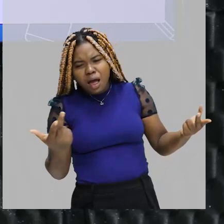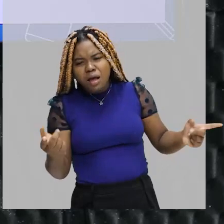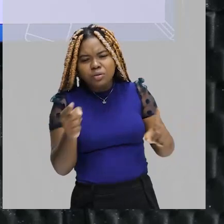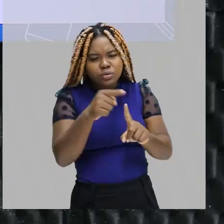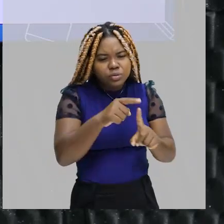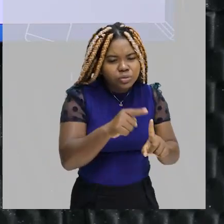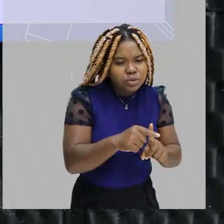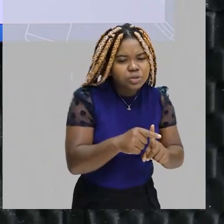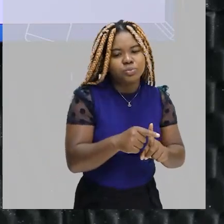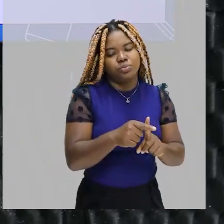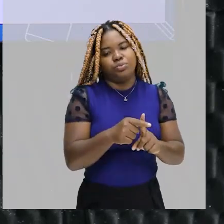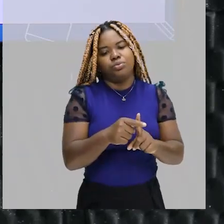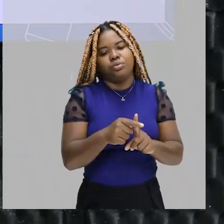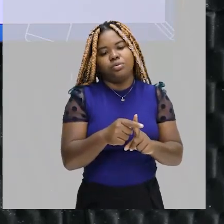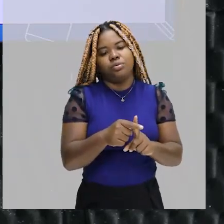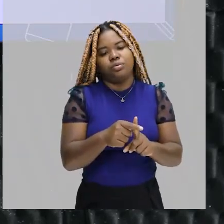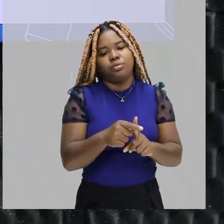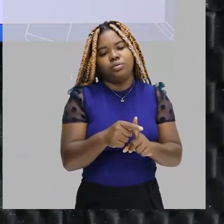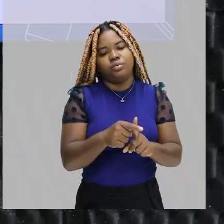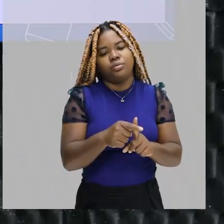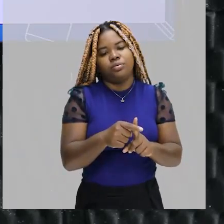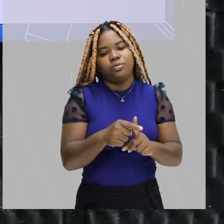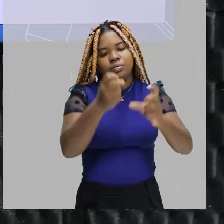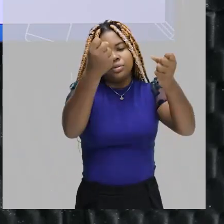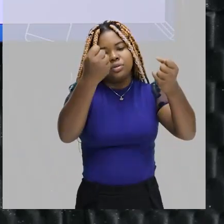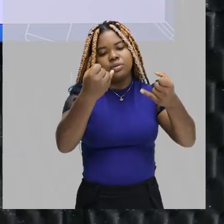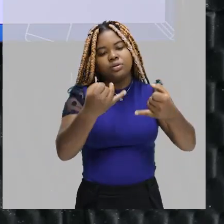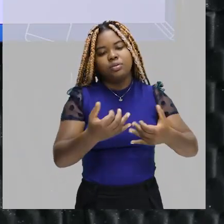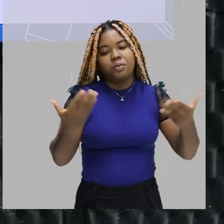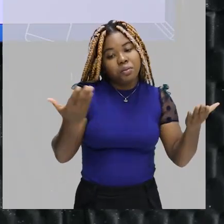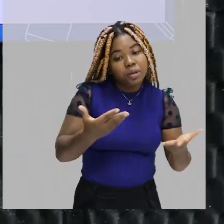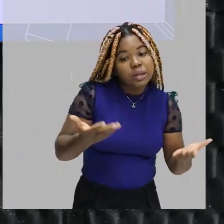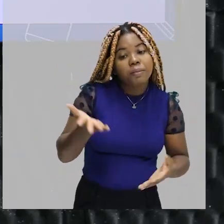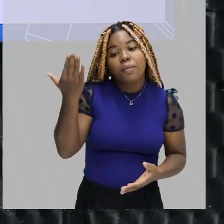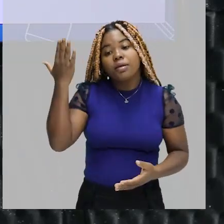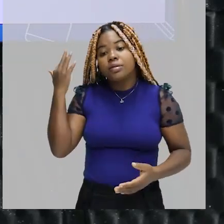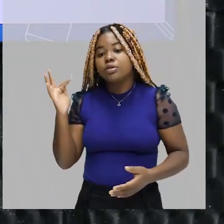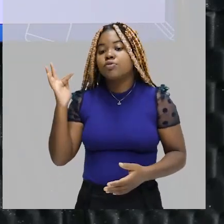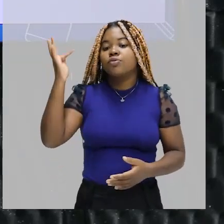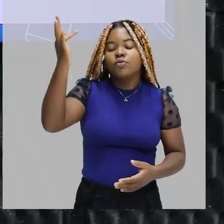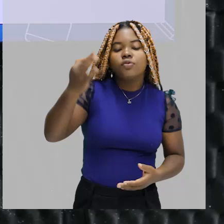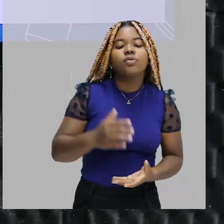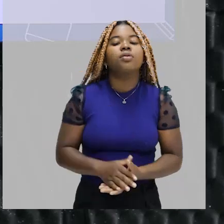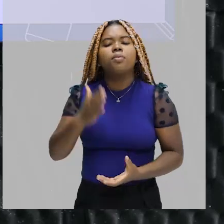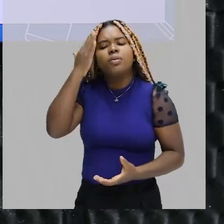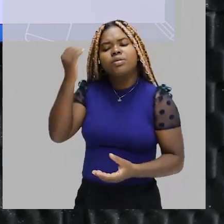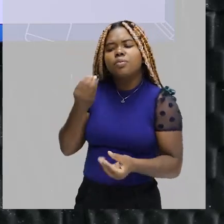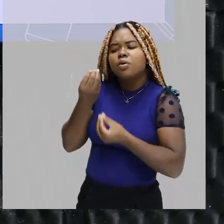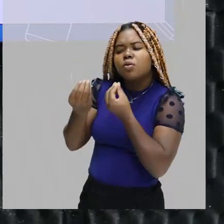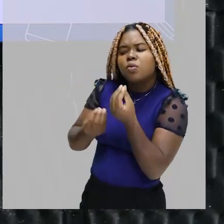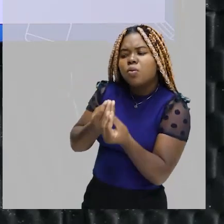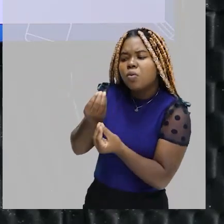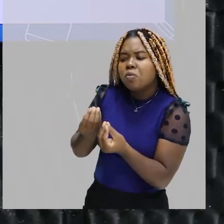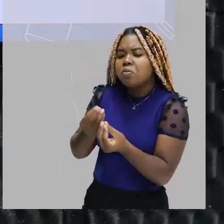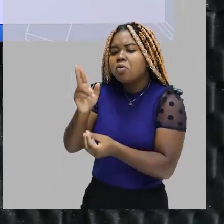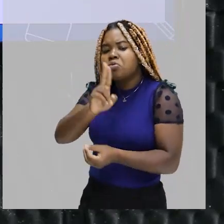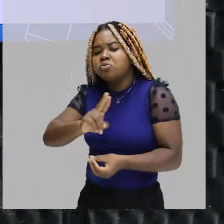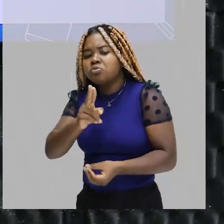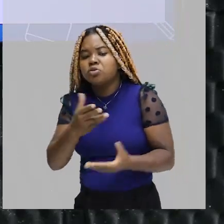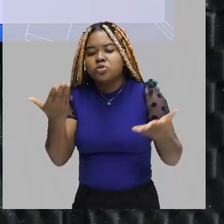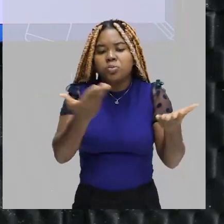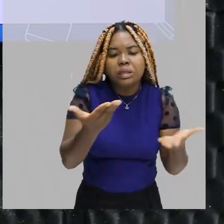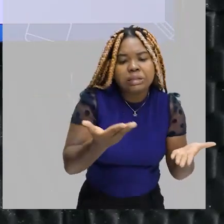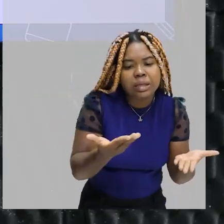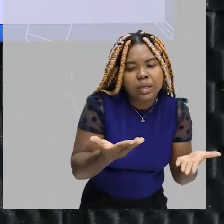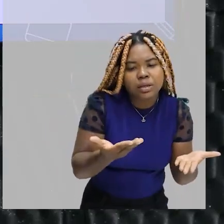os três tempos: presente, o passado e o futuro. Então, para eu saber quando eu uso um presente, quando eu uso outro,